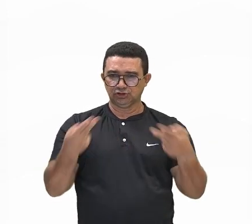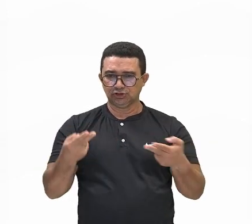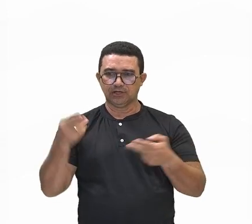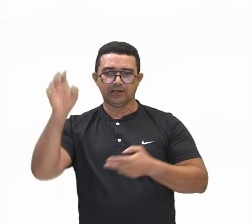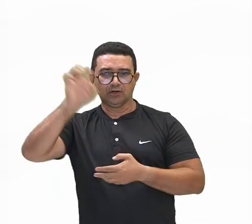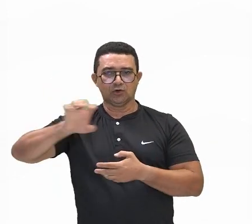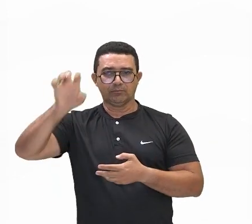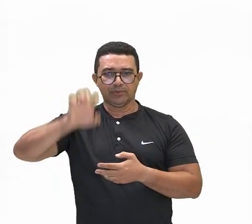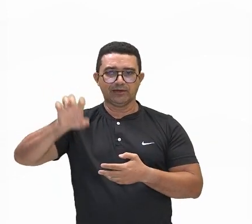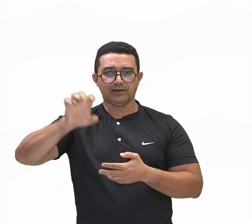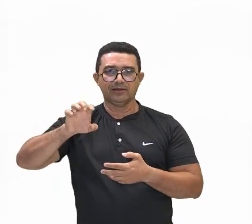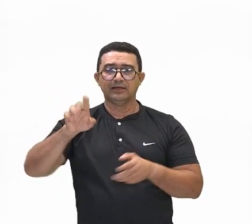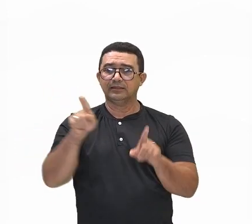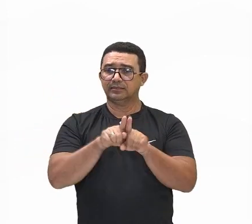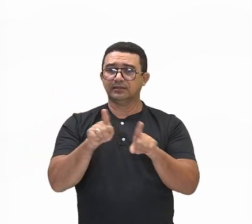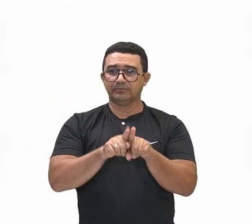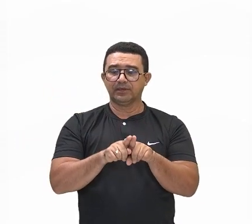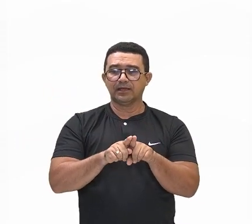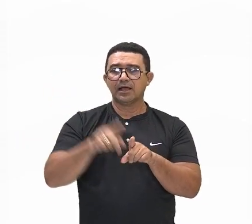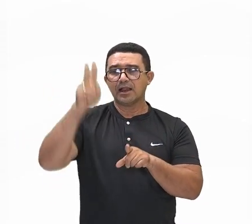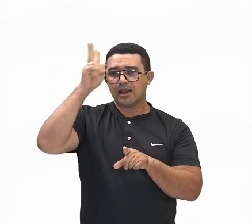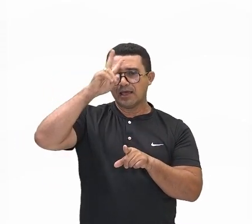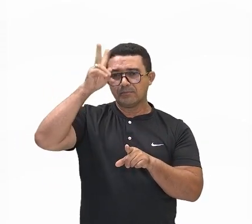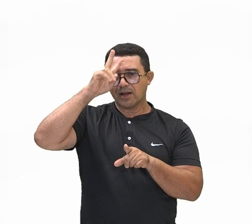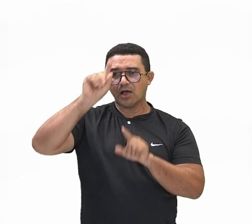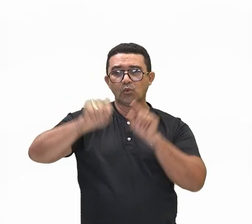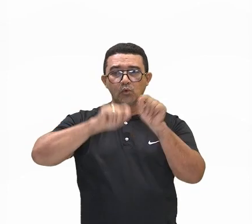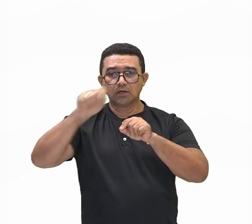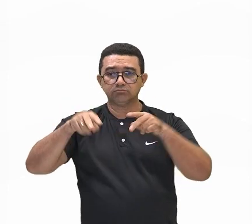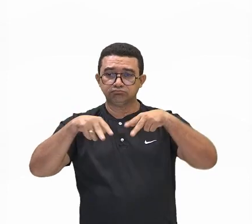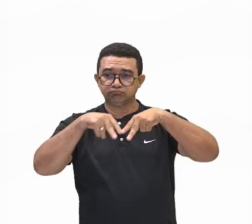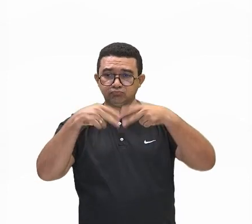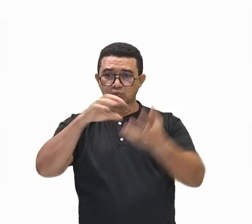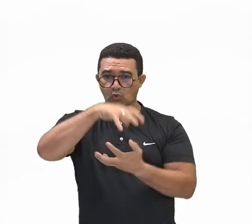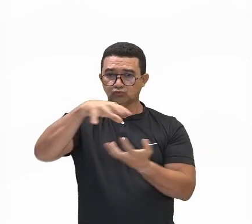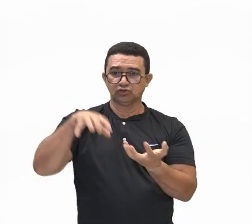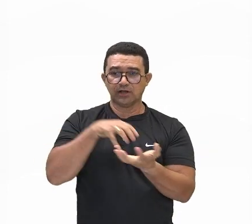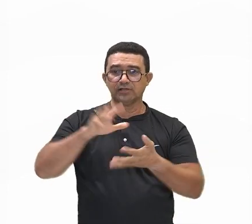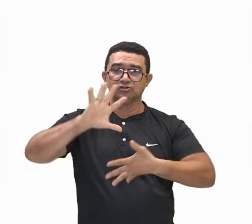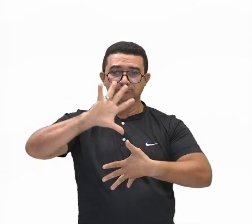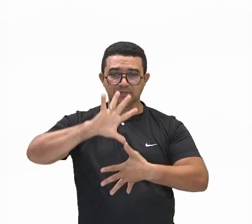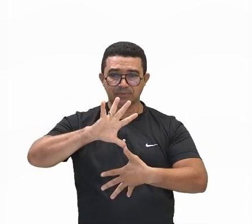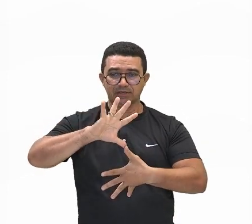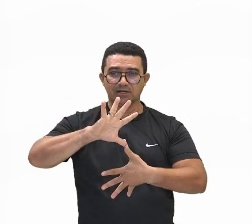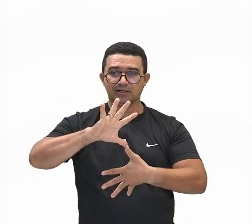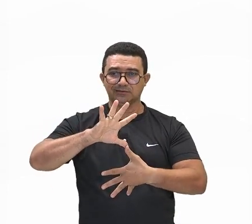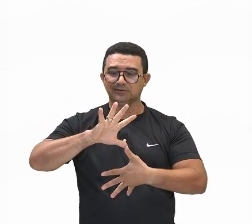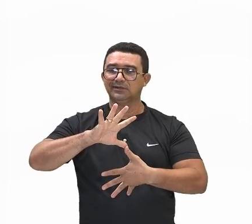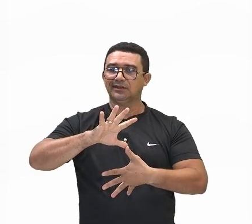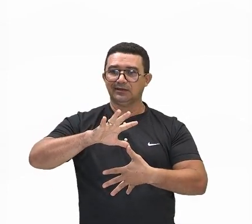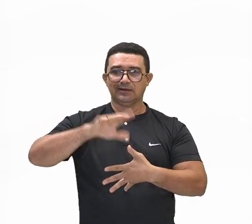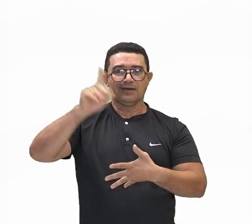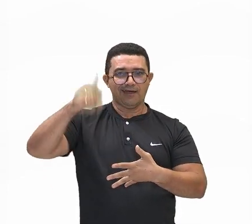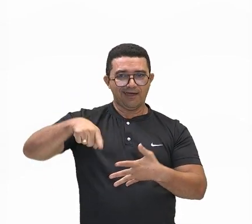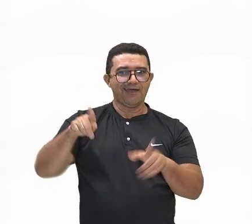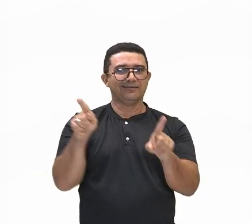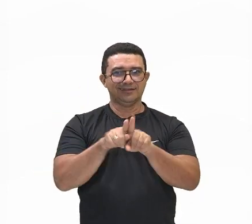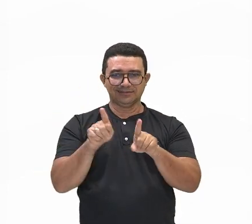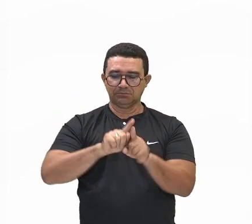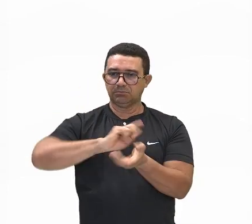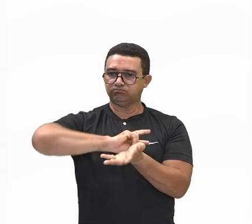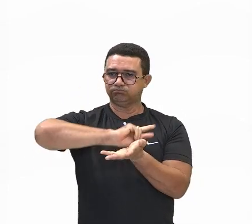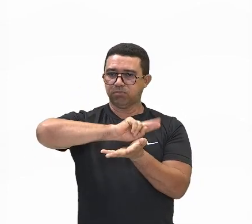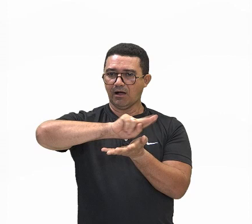lá as etnias americanas, né? O continente americano, ele também é muito diversificado,